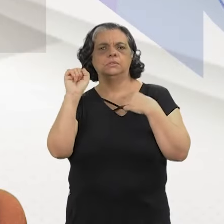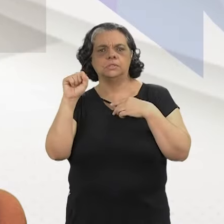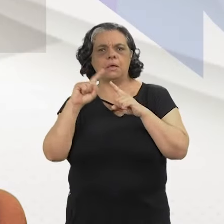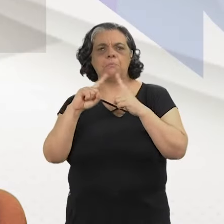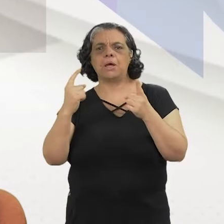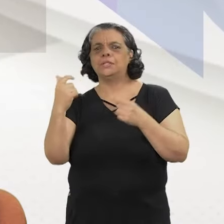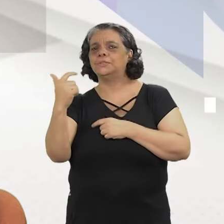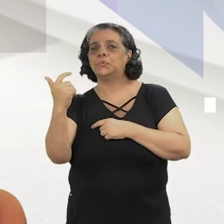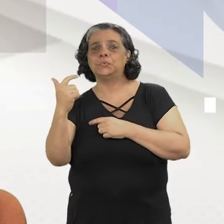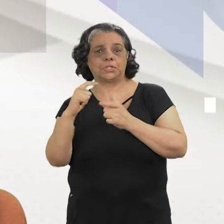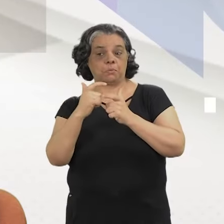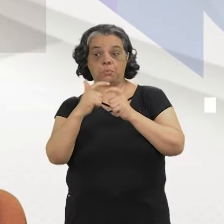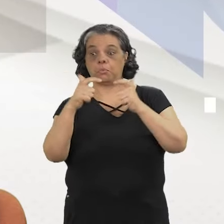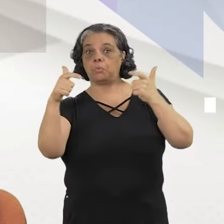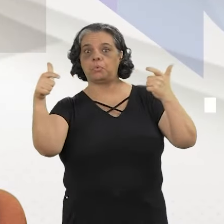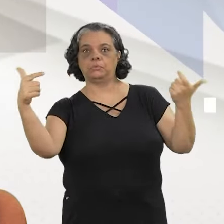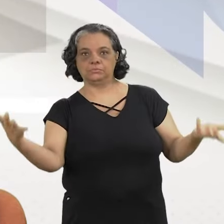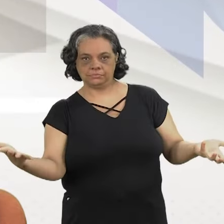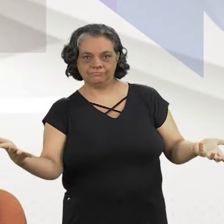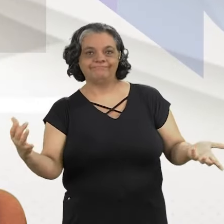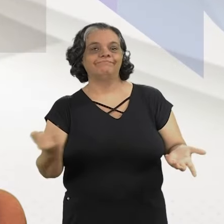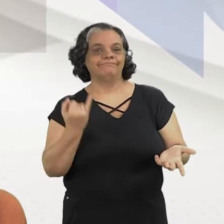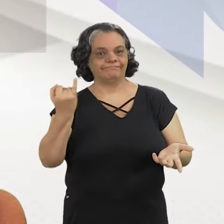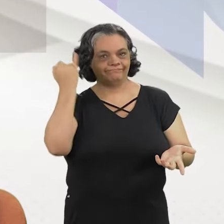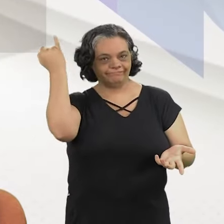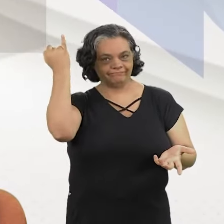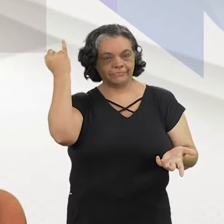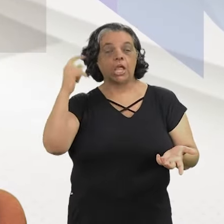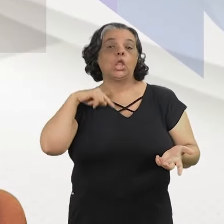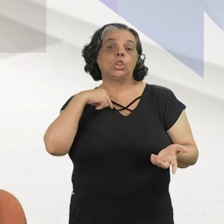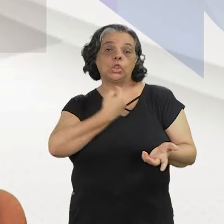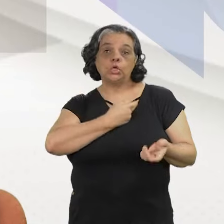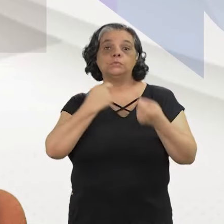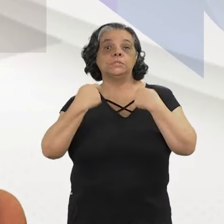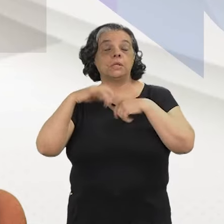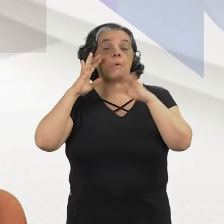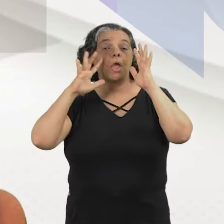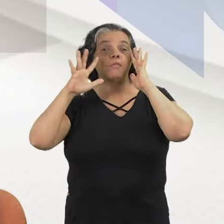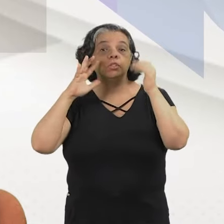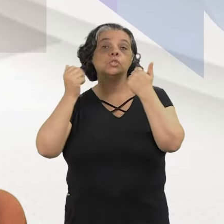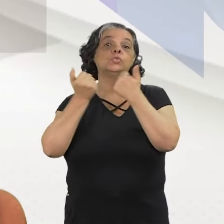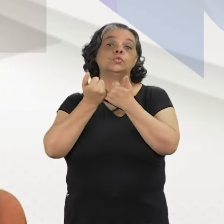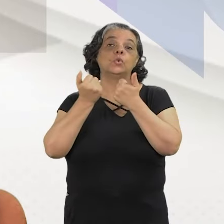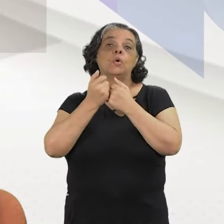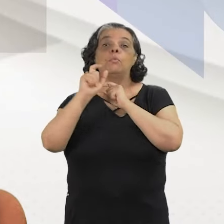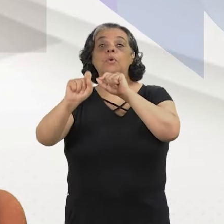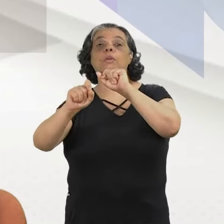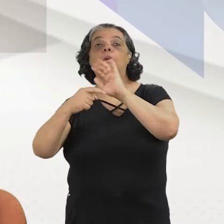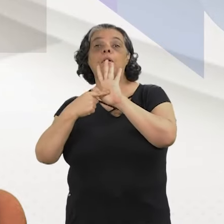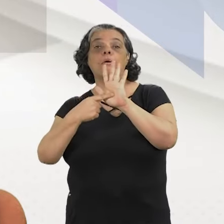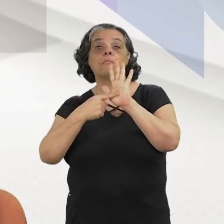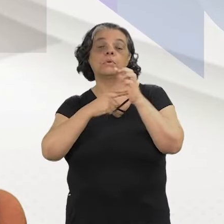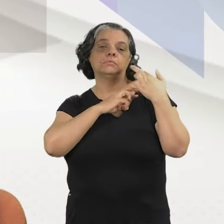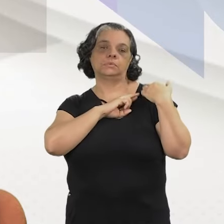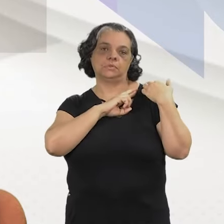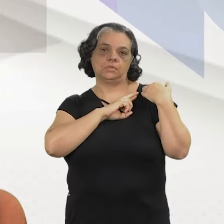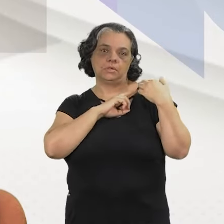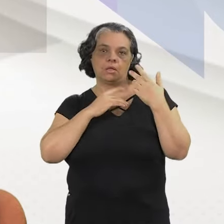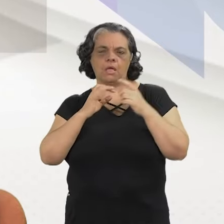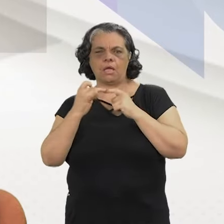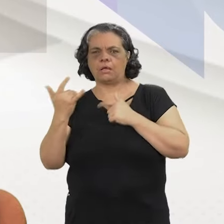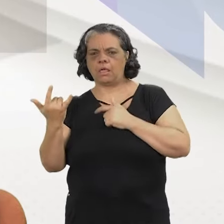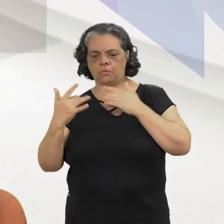mas não tem proporcionalidade isso é importante e também a gente precisa refletir sobre o que é essa representatividade é claro